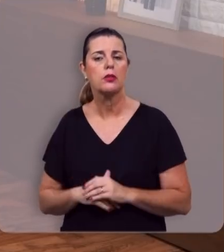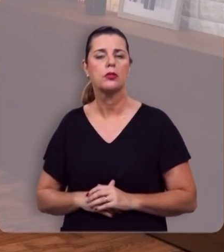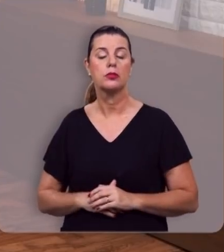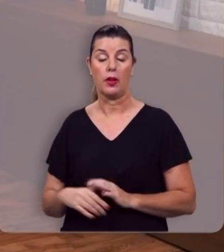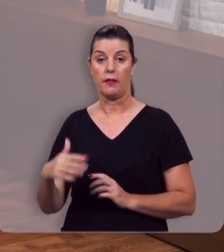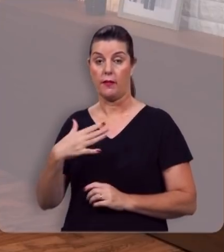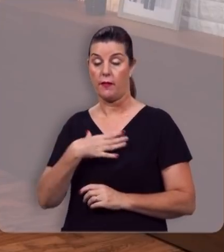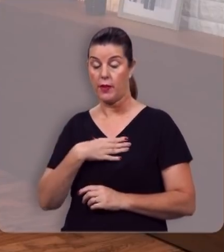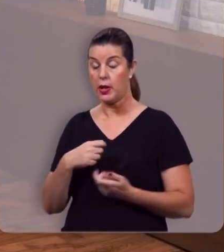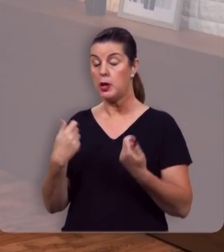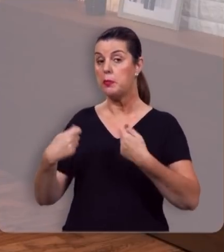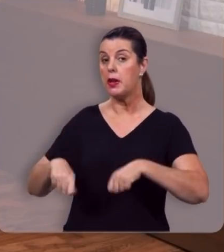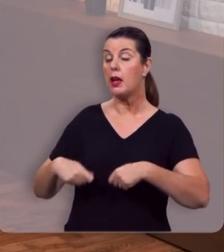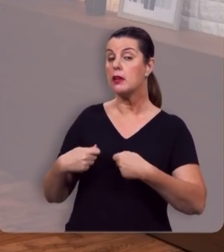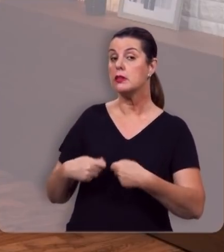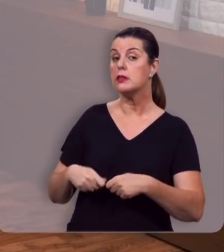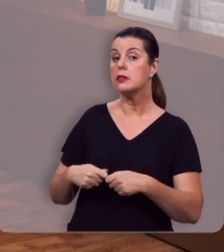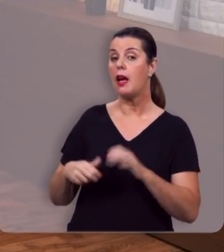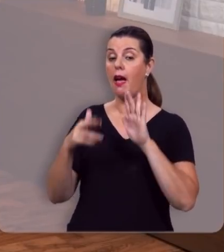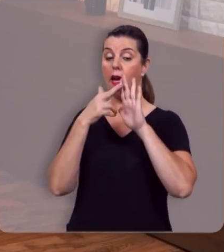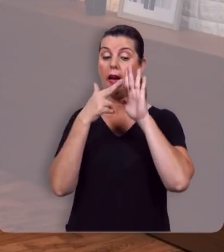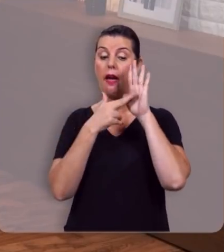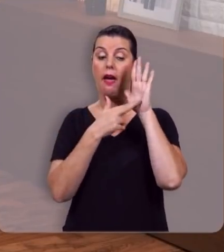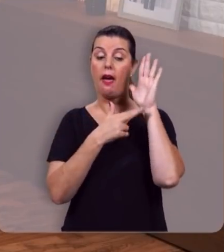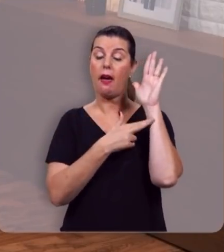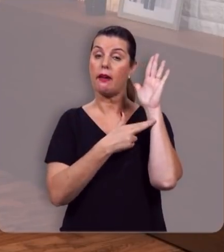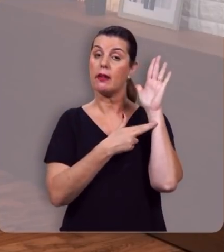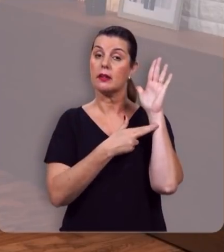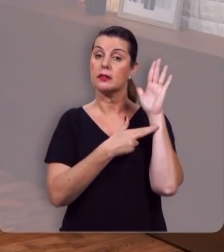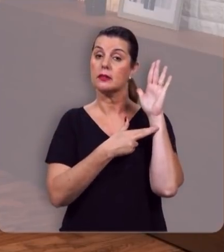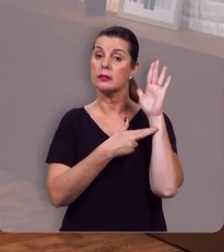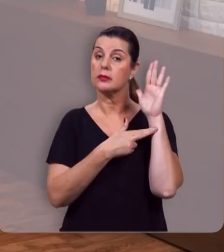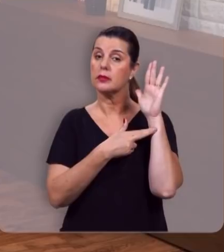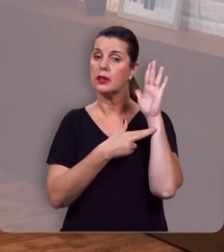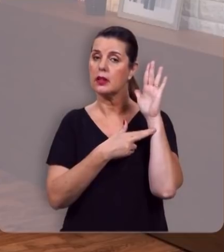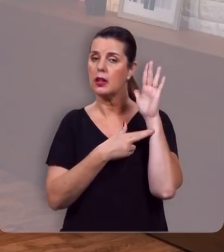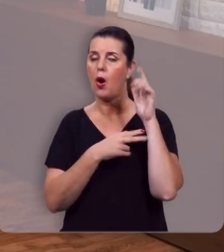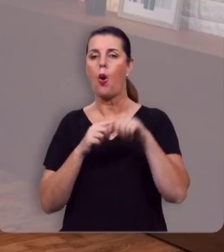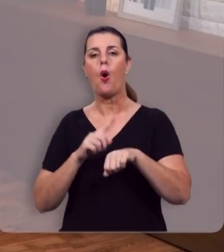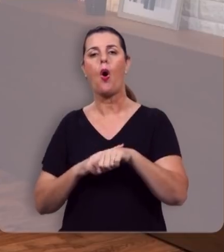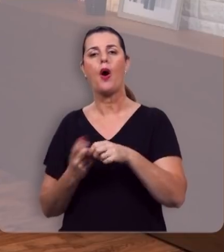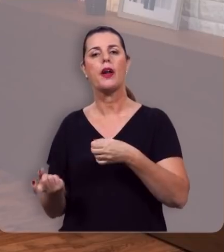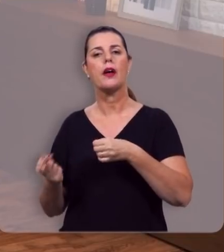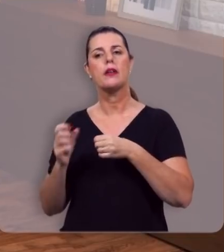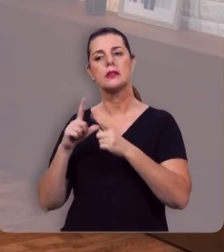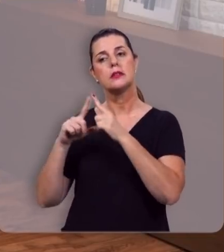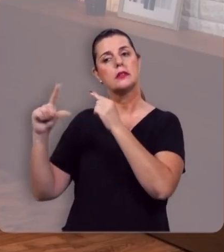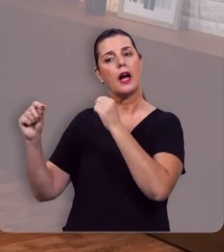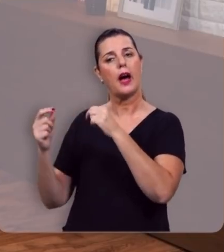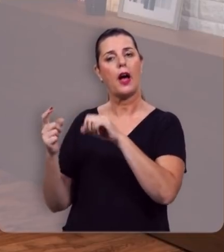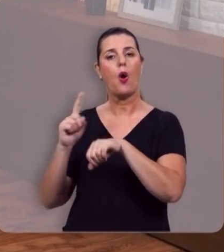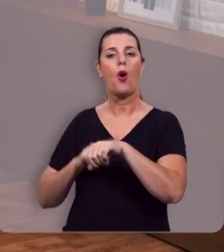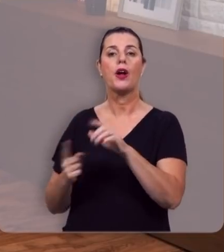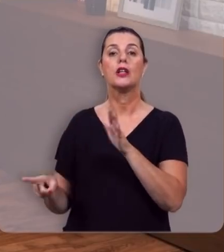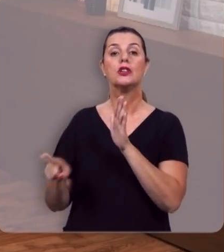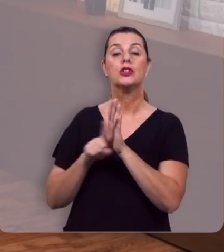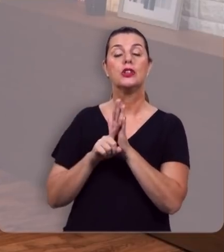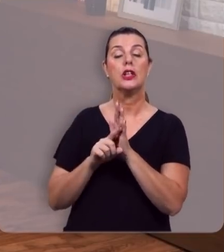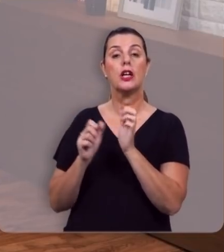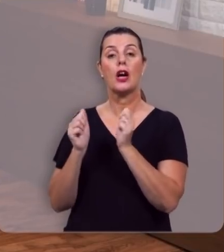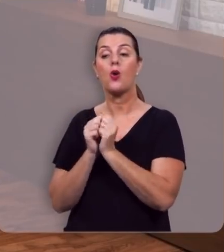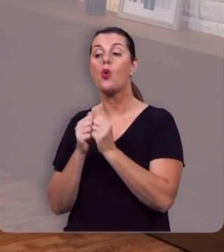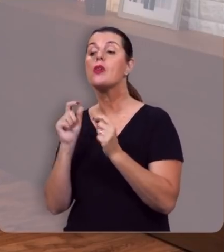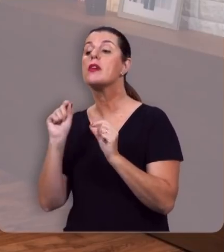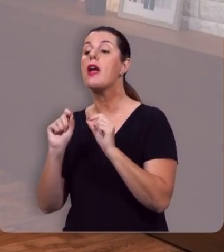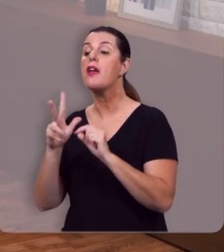Os filhos precisam de normas, balizas. Que hora sai, que hora chega, aonde vai, com quem vai,